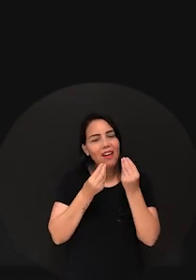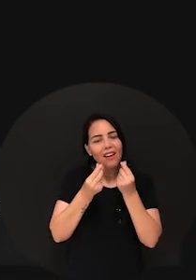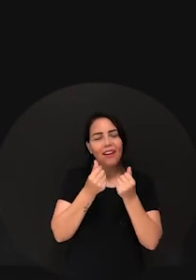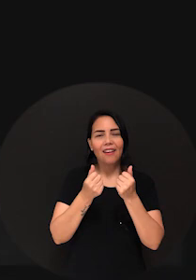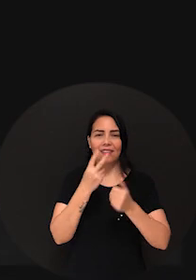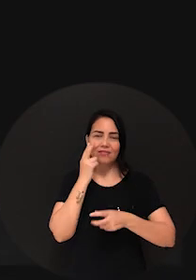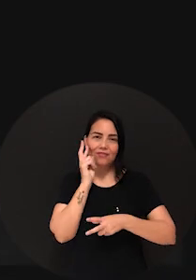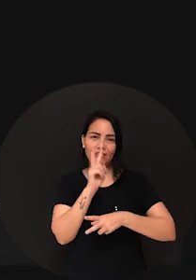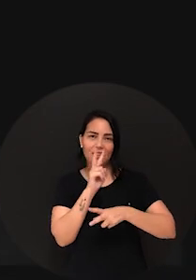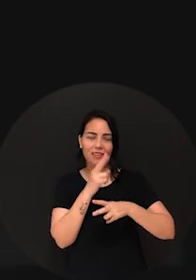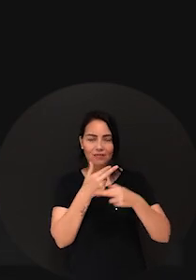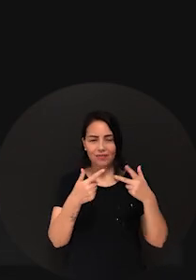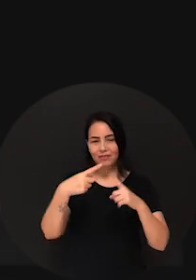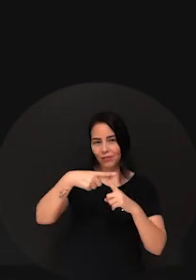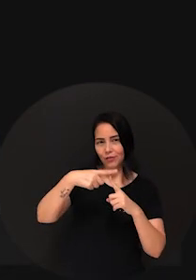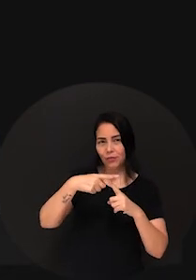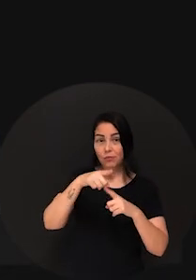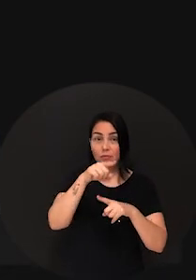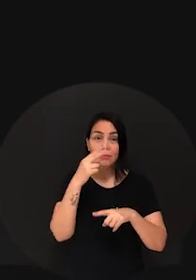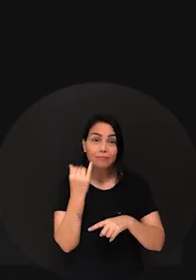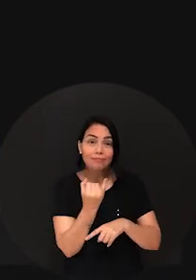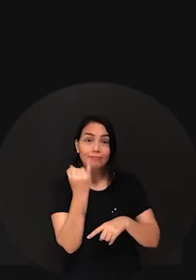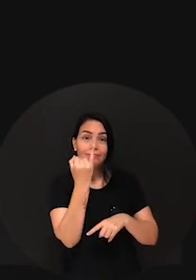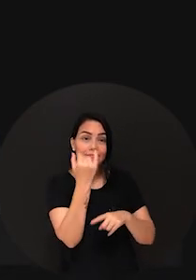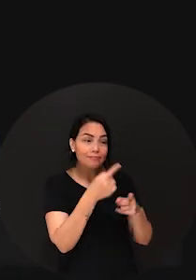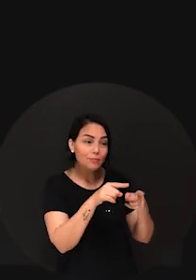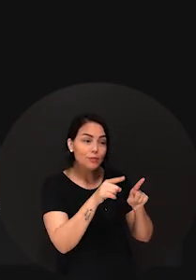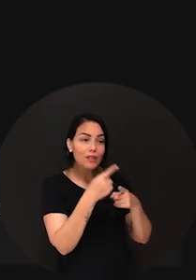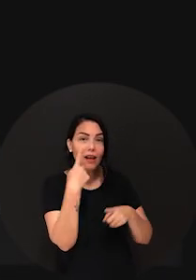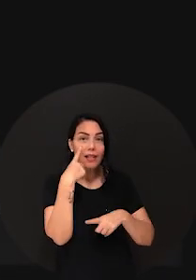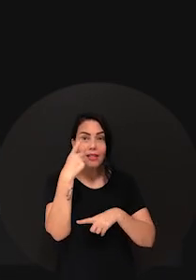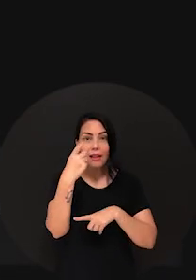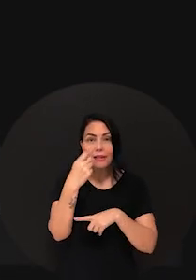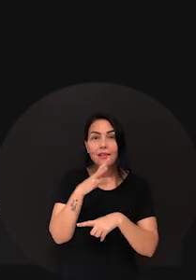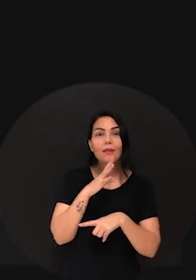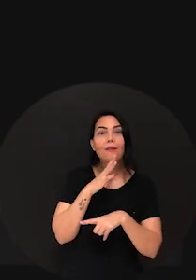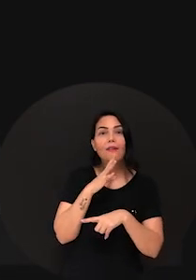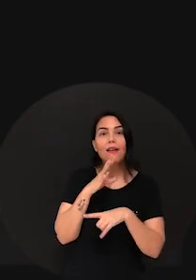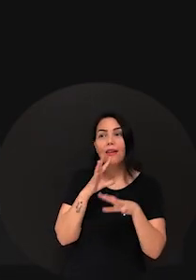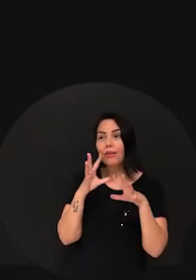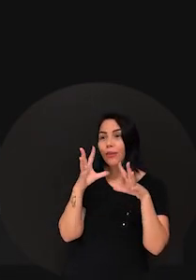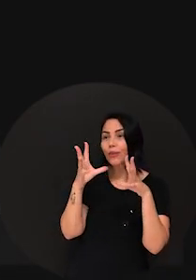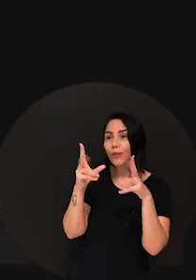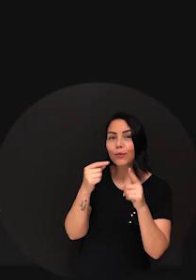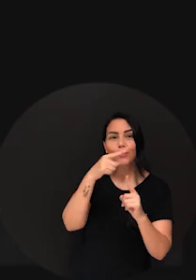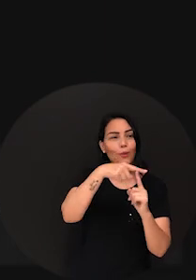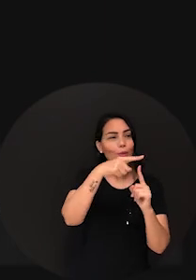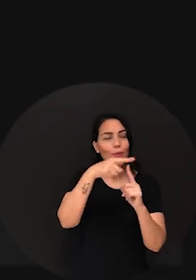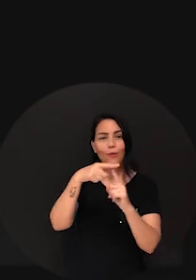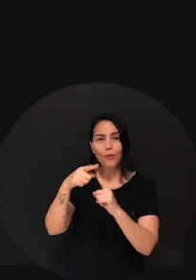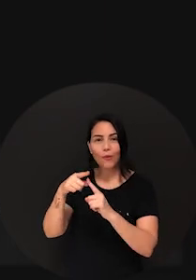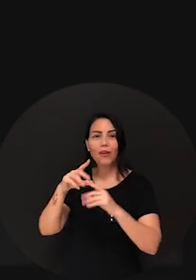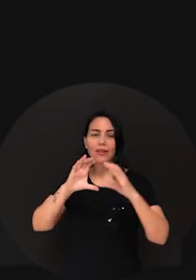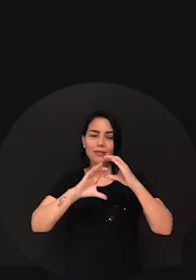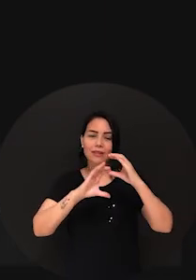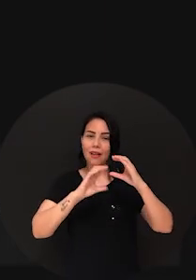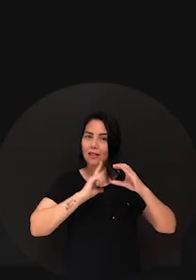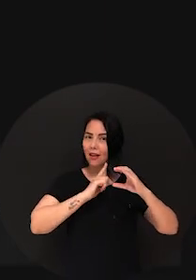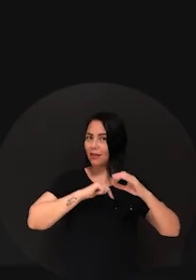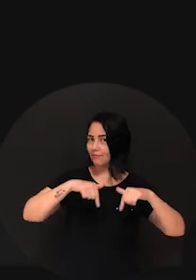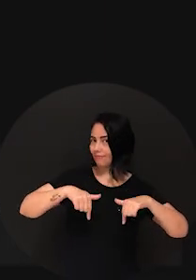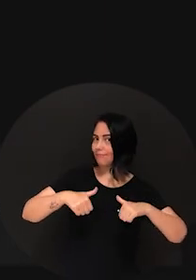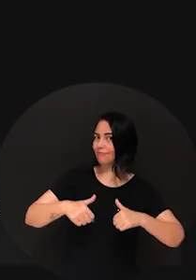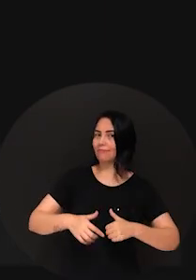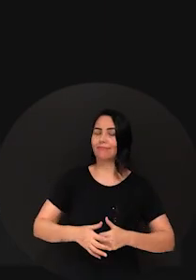Aí, ó, viu a importância da musicalização? Como é interessante já conhecer todos os instrumentos que a SCAR possui?